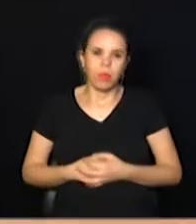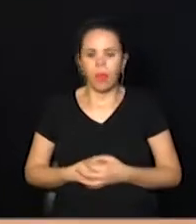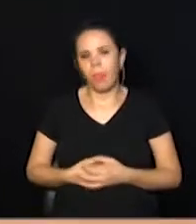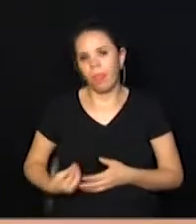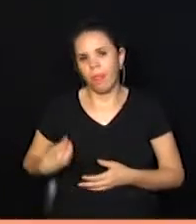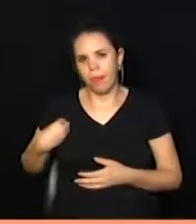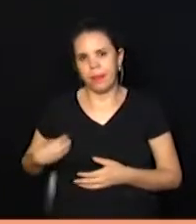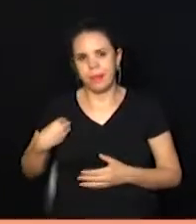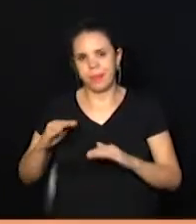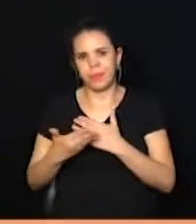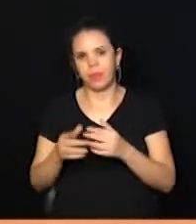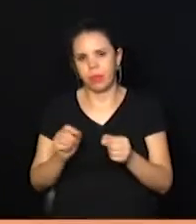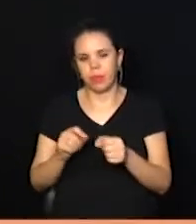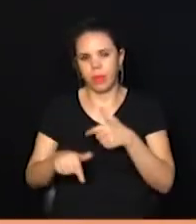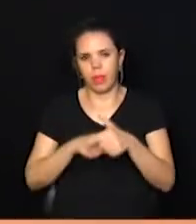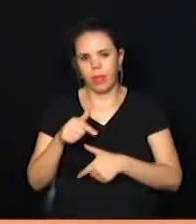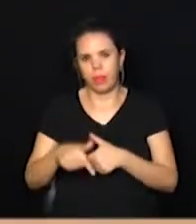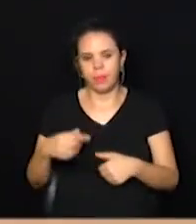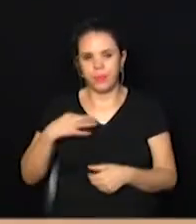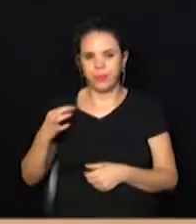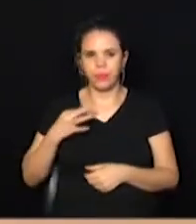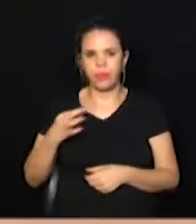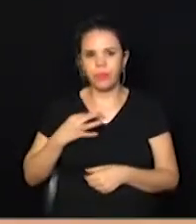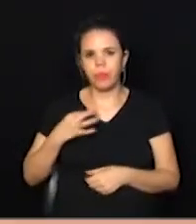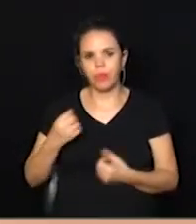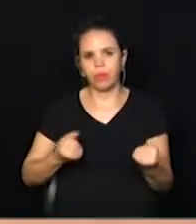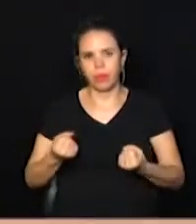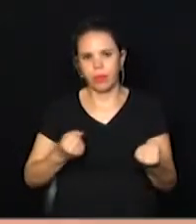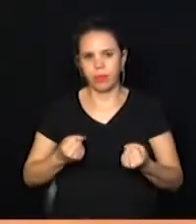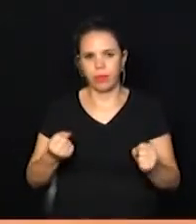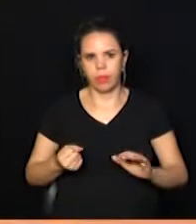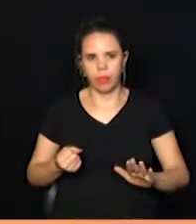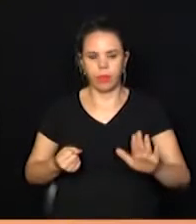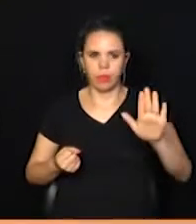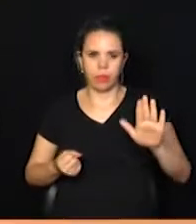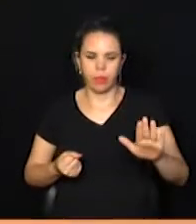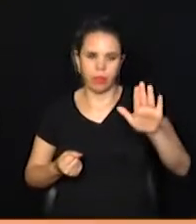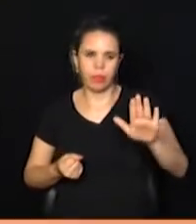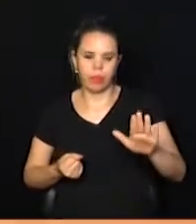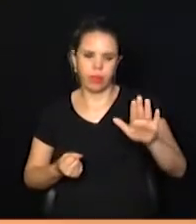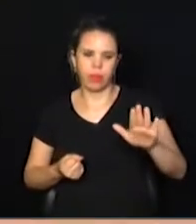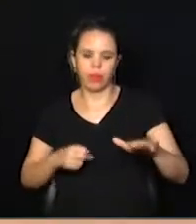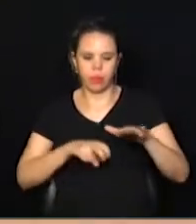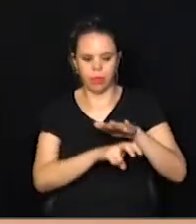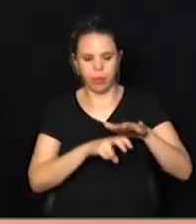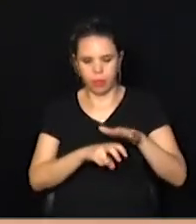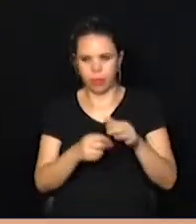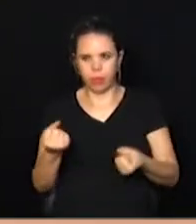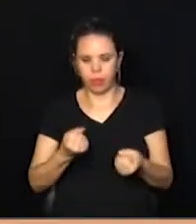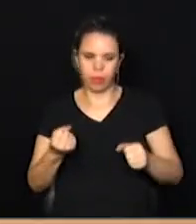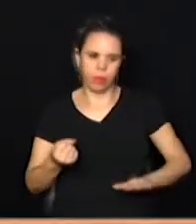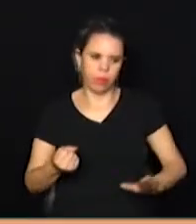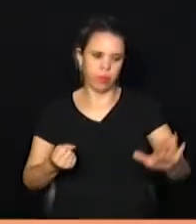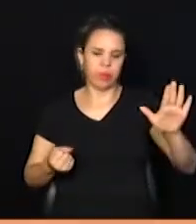numa comunidade fazendo um trabalho voluntário, parei o carro, a creche fica numa ladeira, eu parei o carro, quando